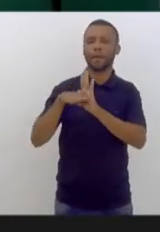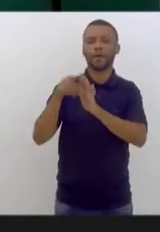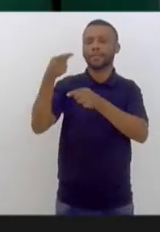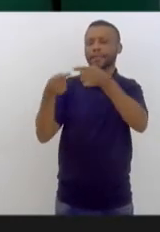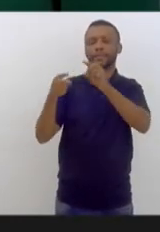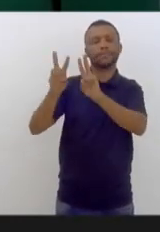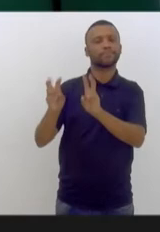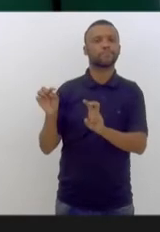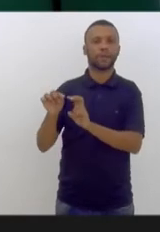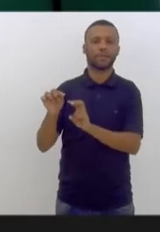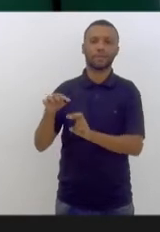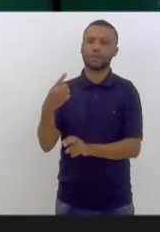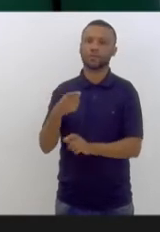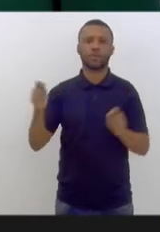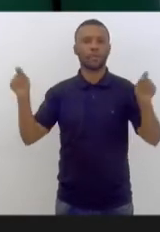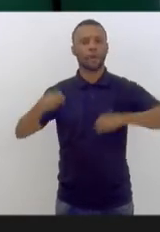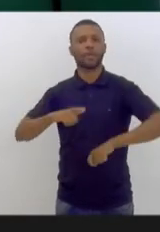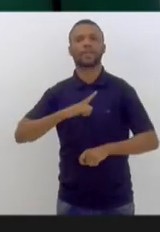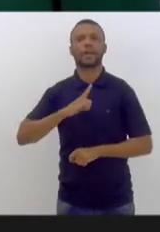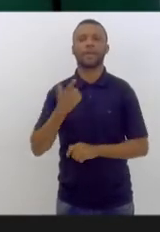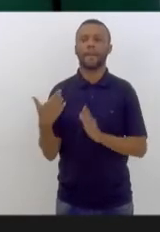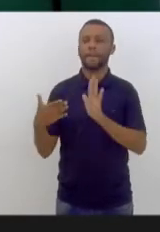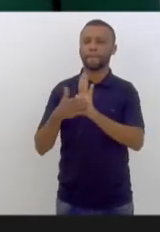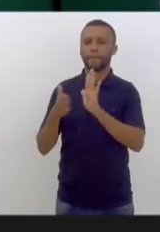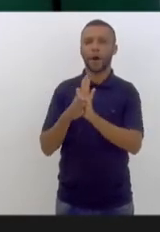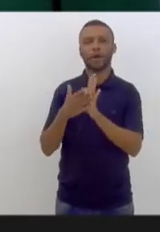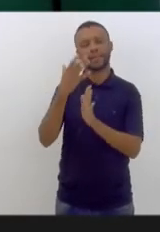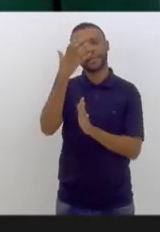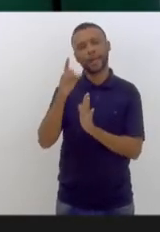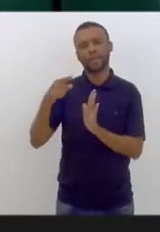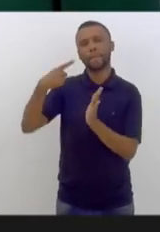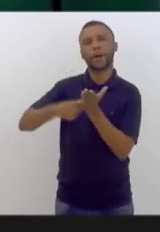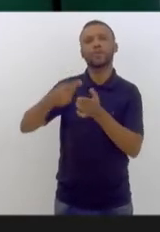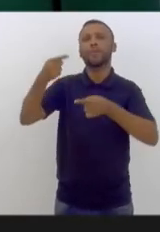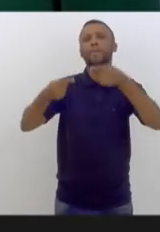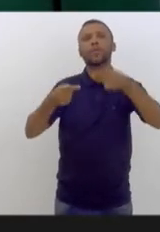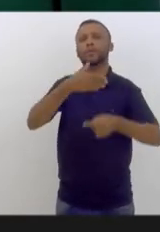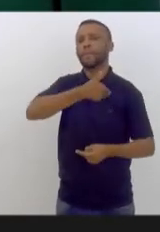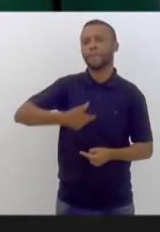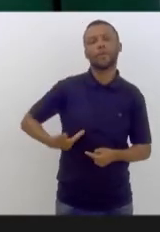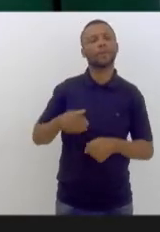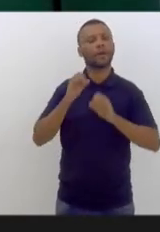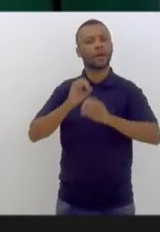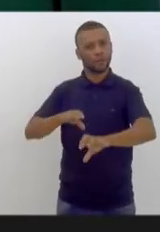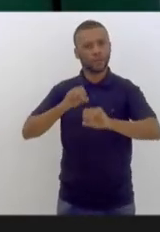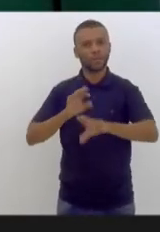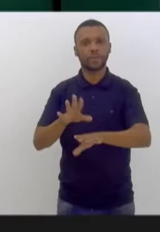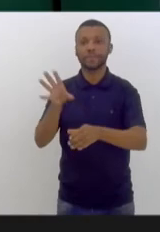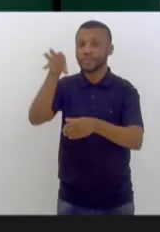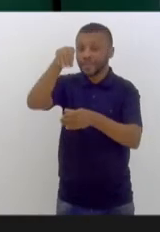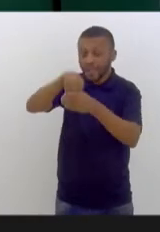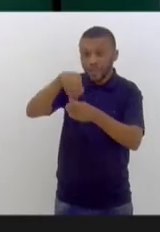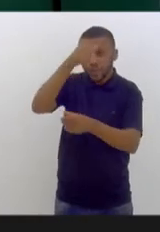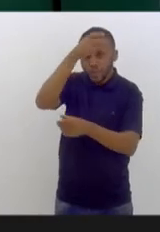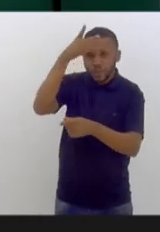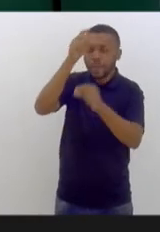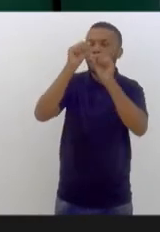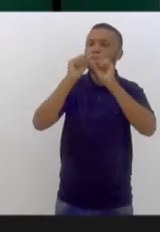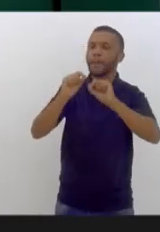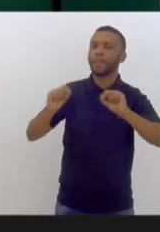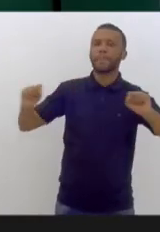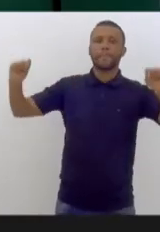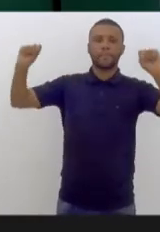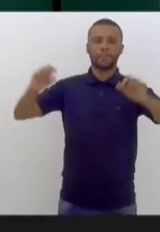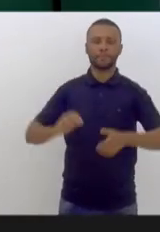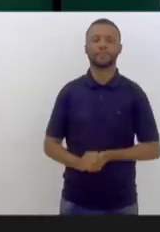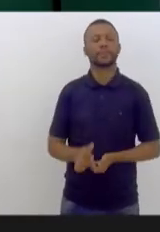debate, para que a gente possa ter uma pauta séria de políticas públicas educacionais dentro dos municípios. Eu